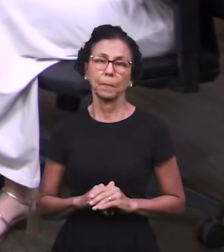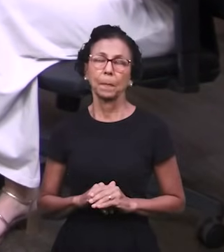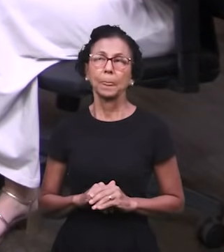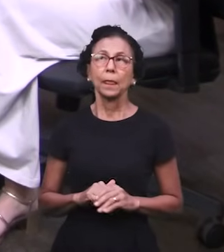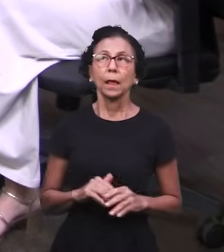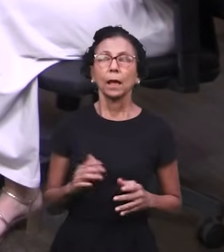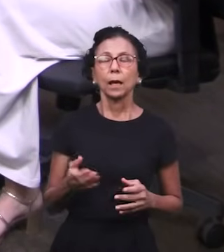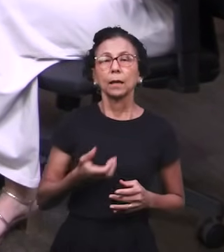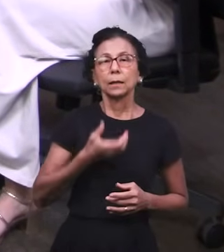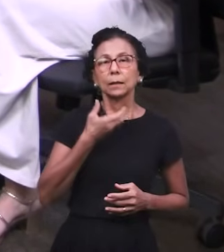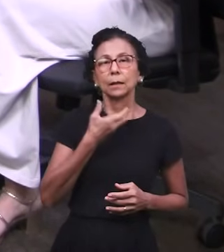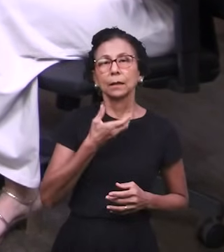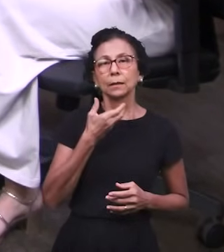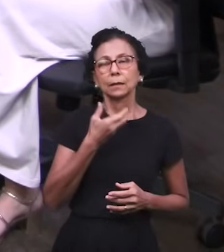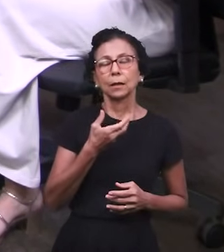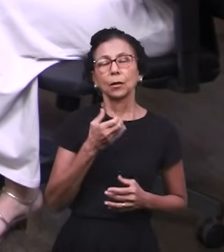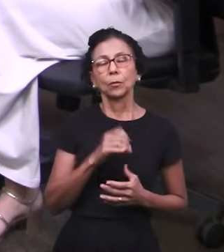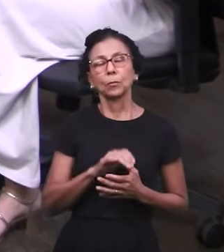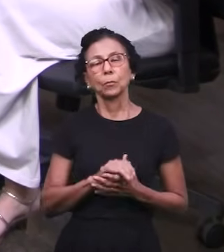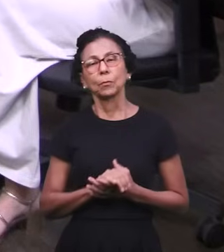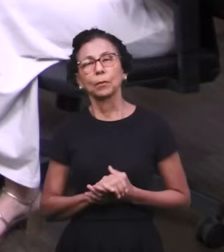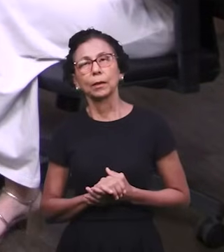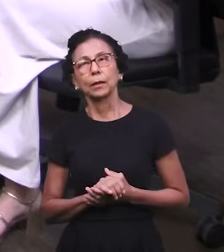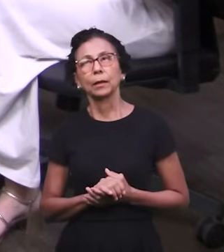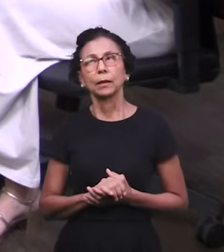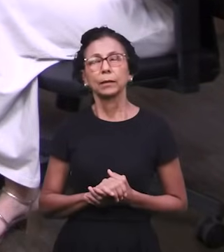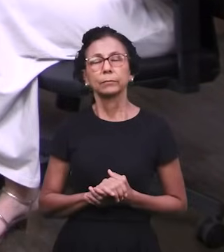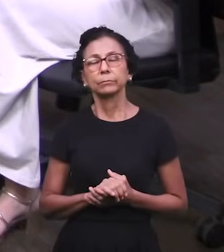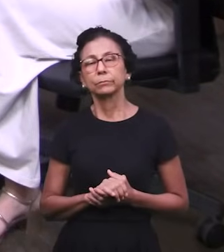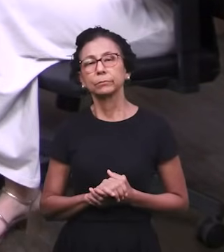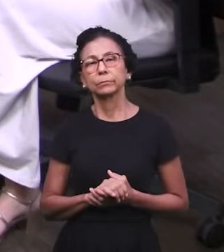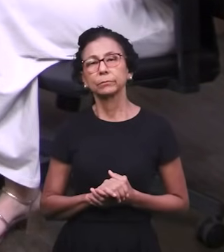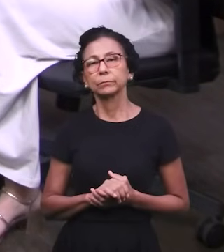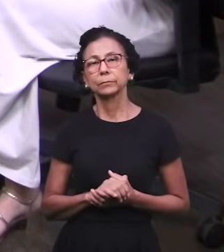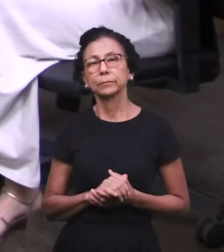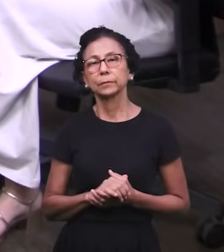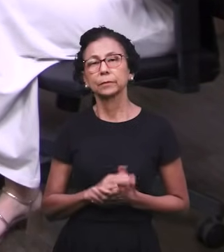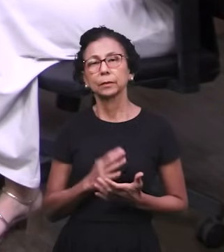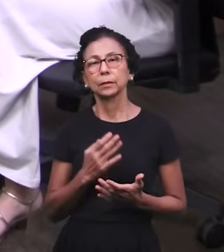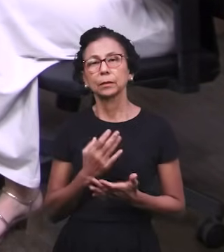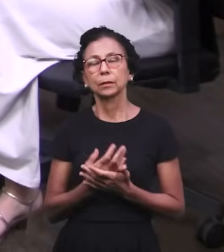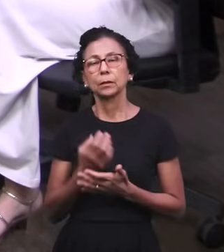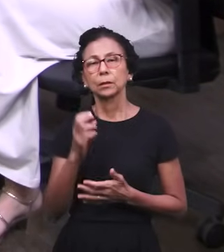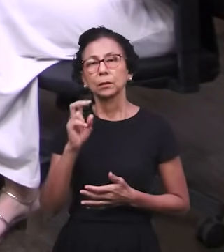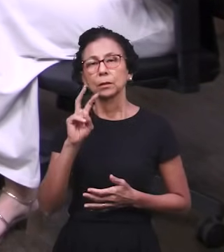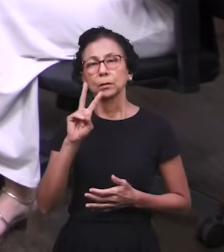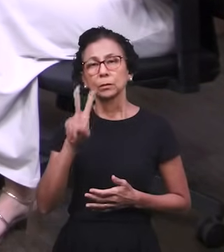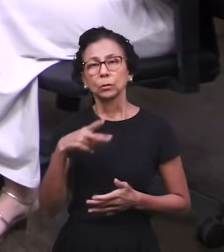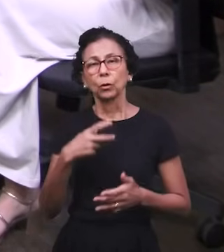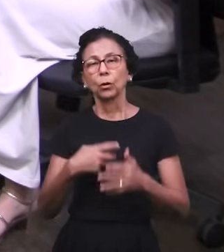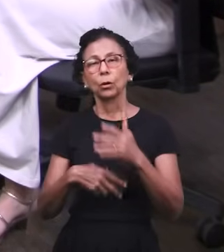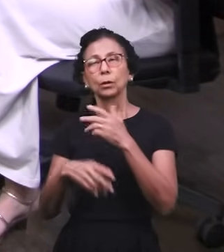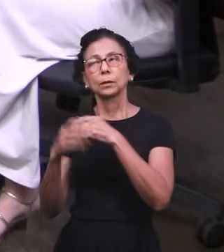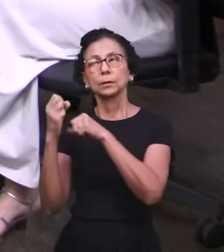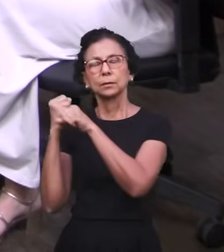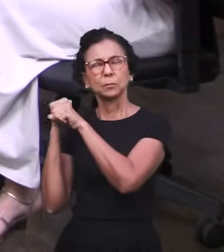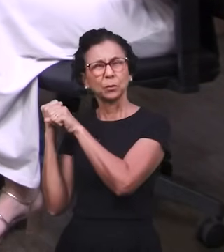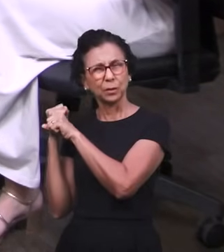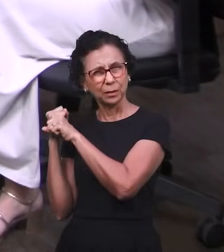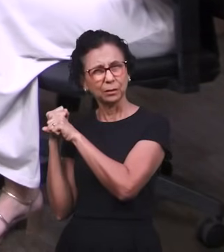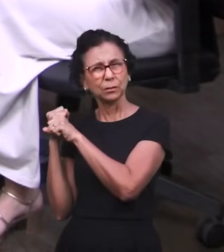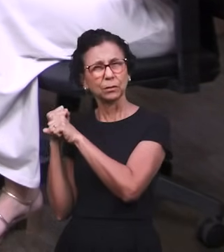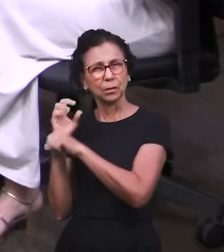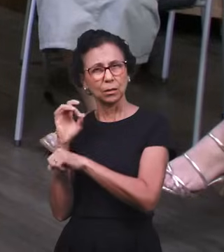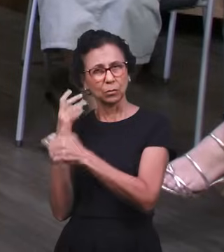Todo o Velho Testamento apontava para aquele momento ali, profetizava acerca daquele momento,